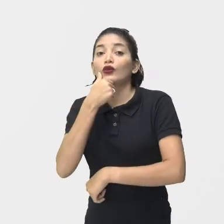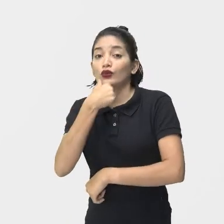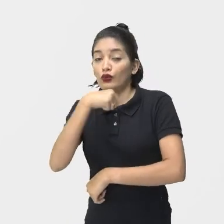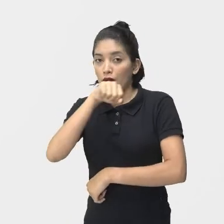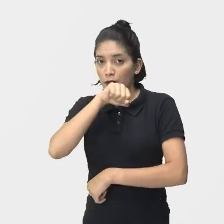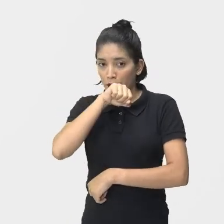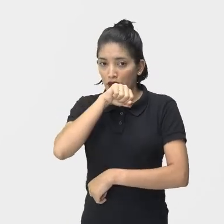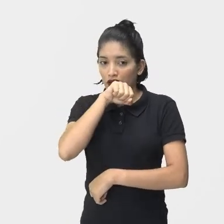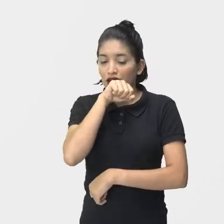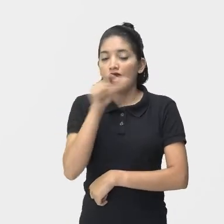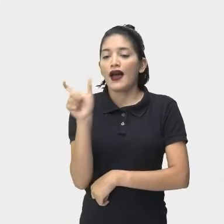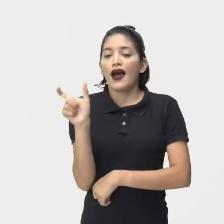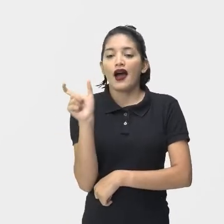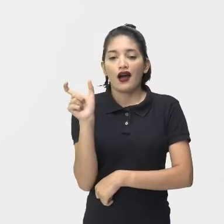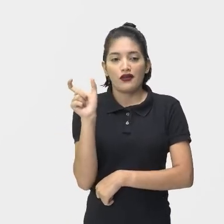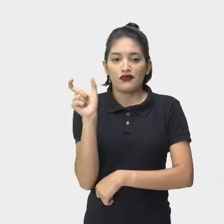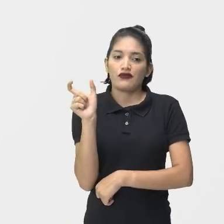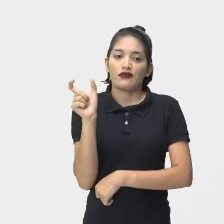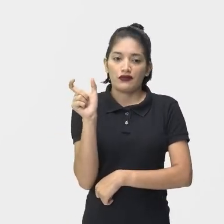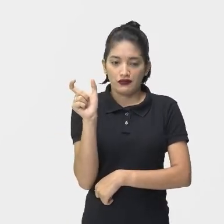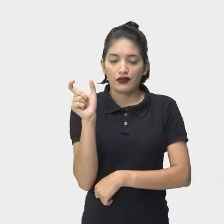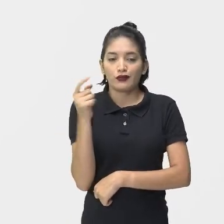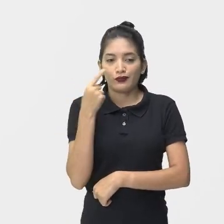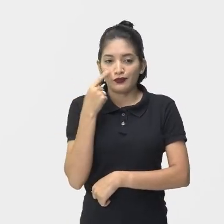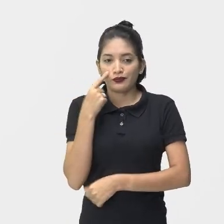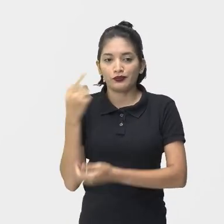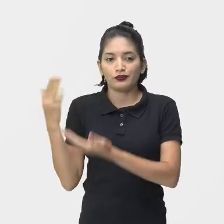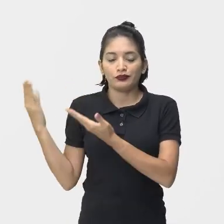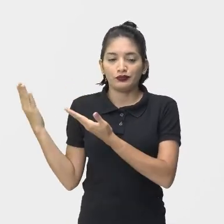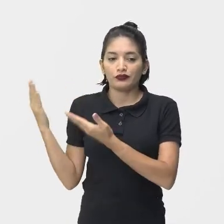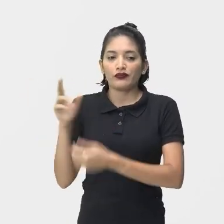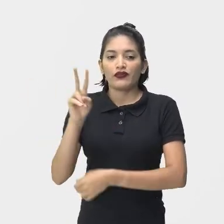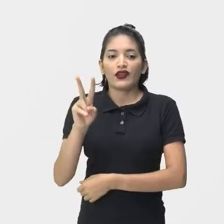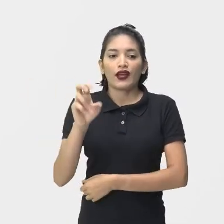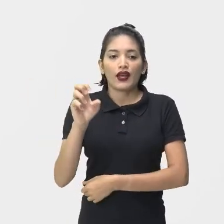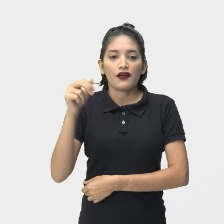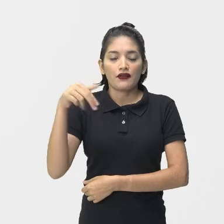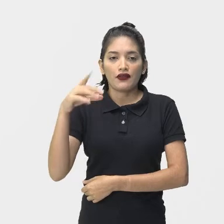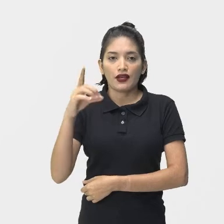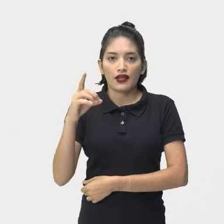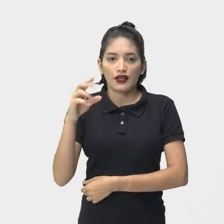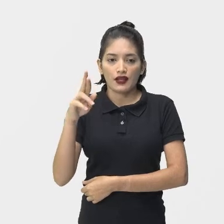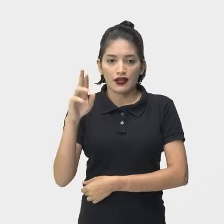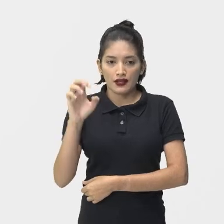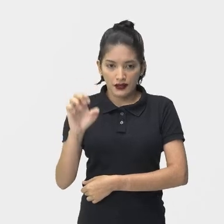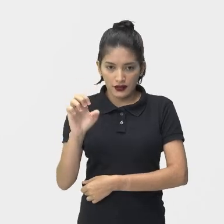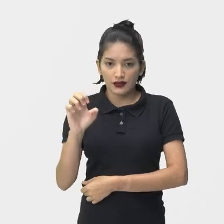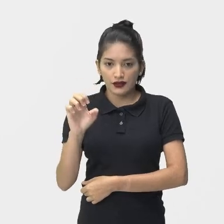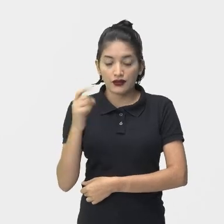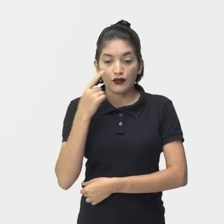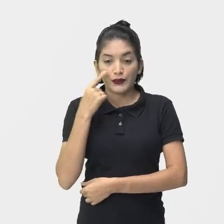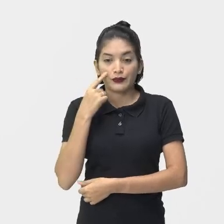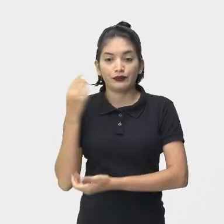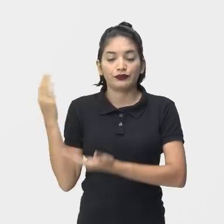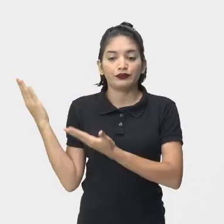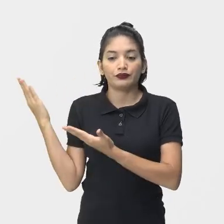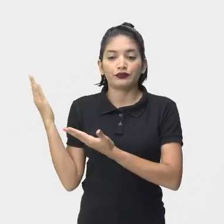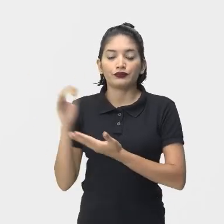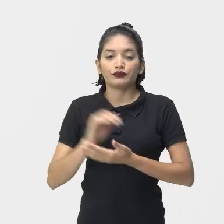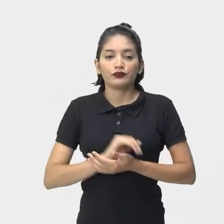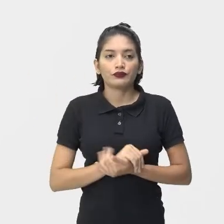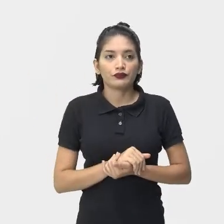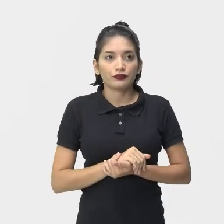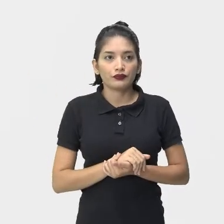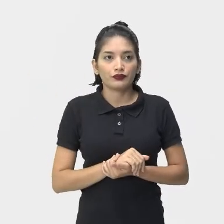Né? Aqui é o verbo venir, tudo bem? Ele está conjugado aqui em yo. Aí